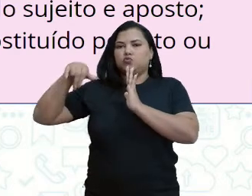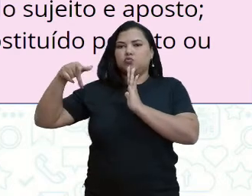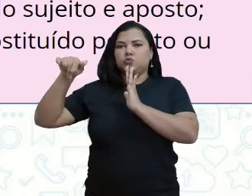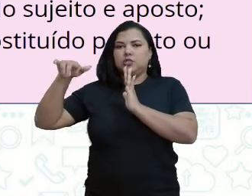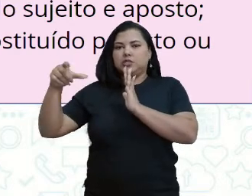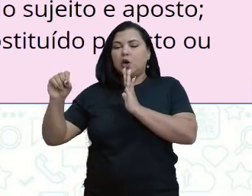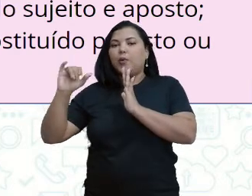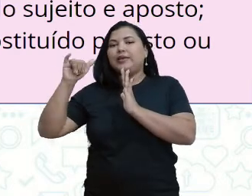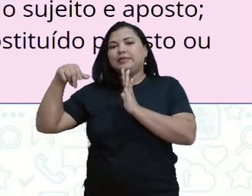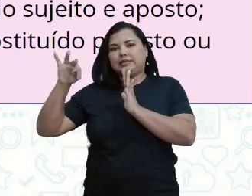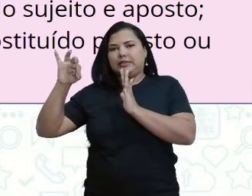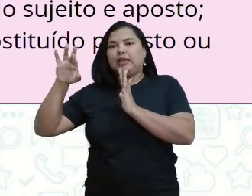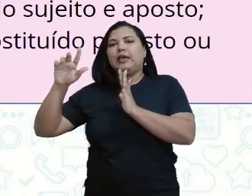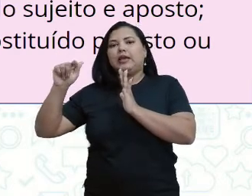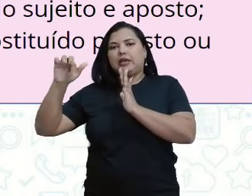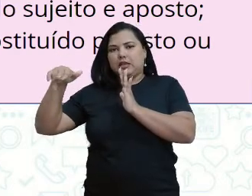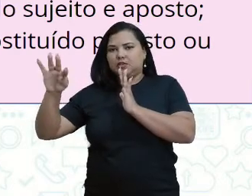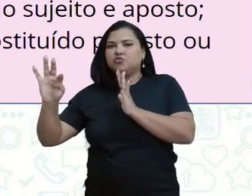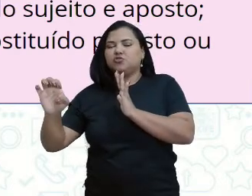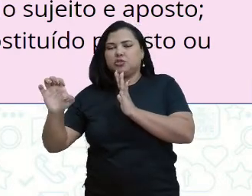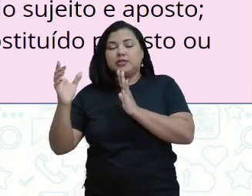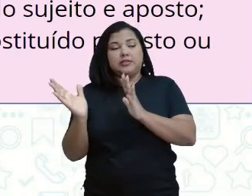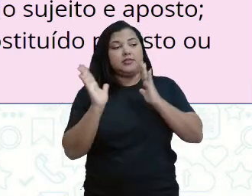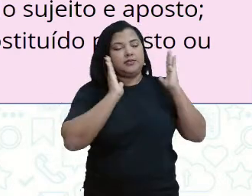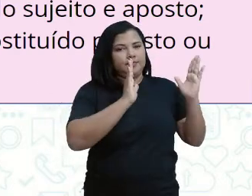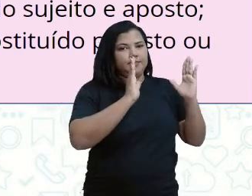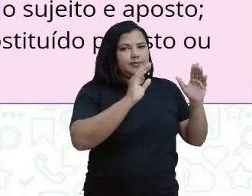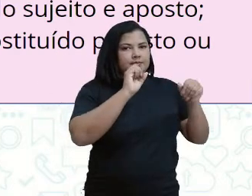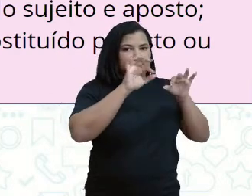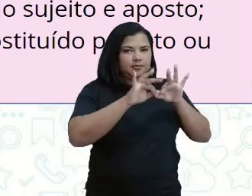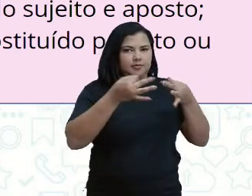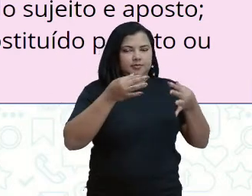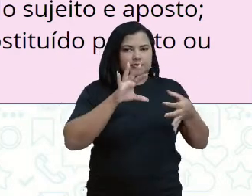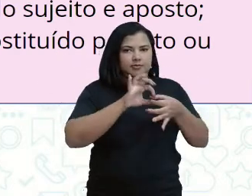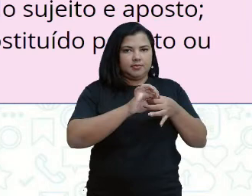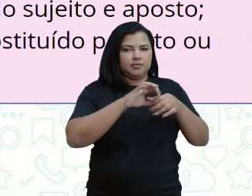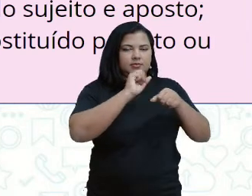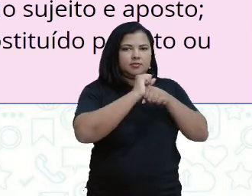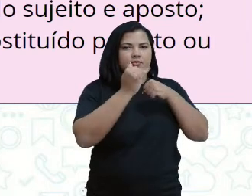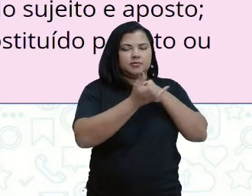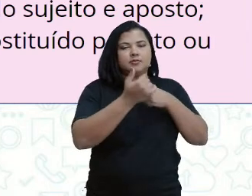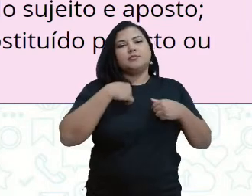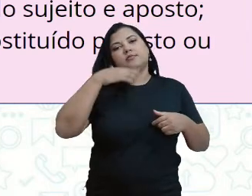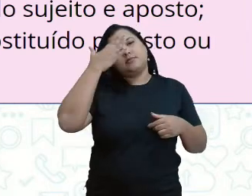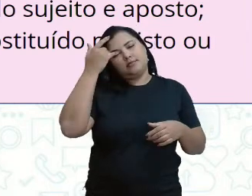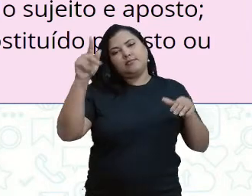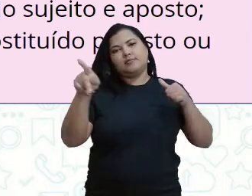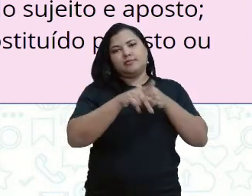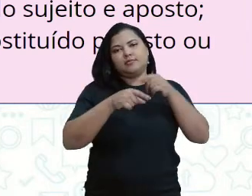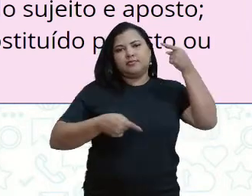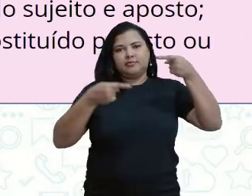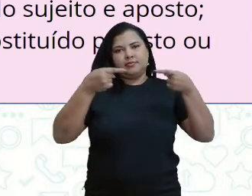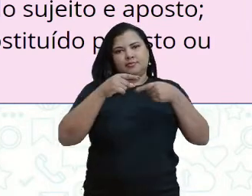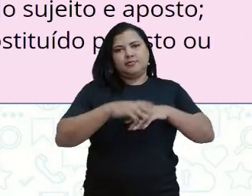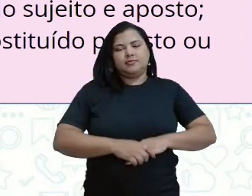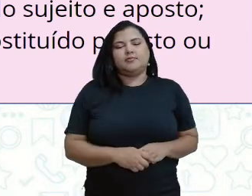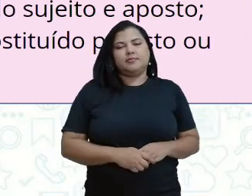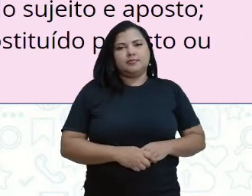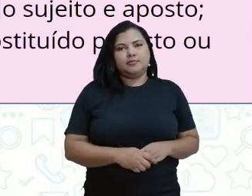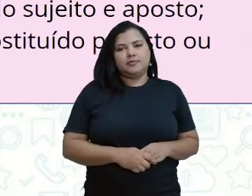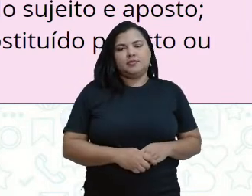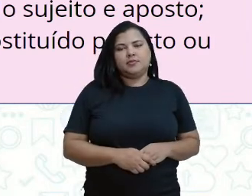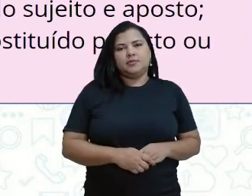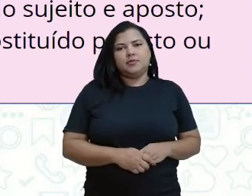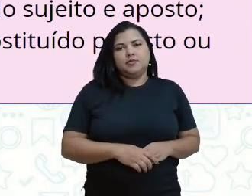se trata de uma oração subordinada adjetiva, eu sei que o que vai ser o que? Um pronome relativo. Então, é um